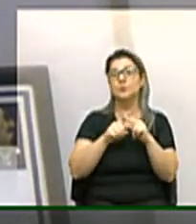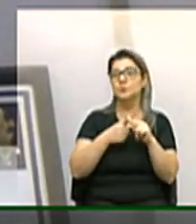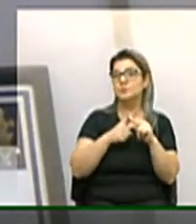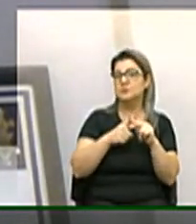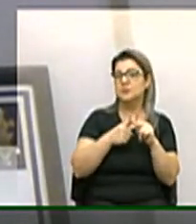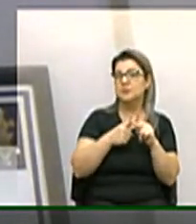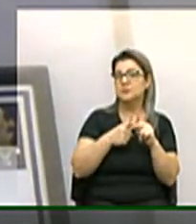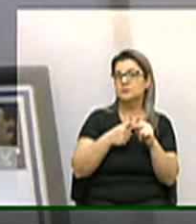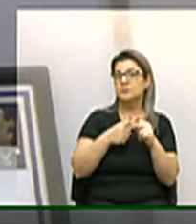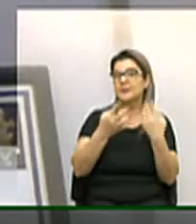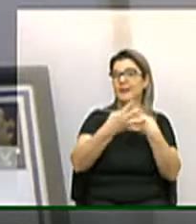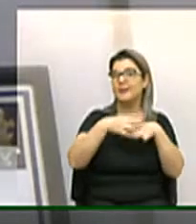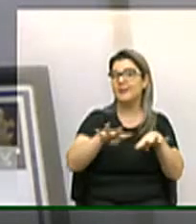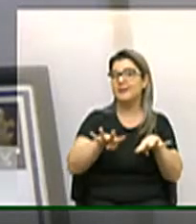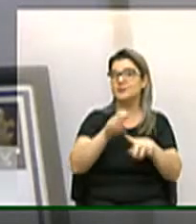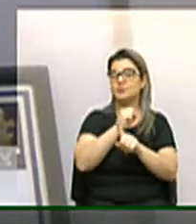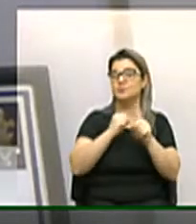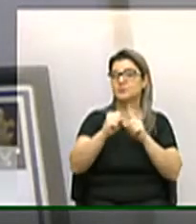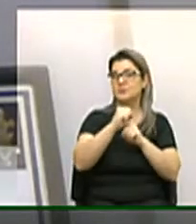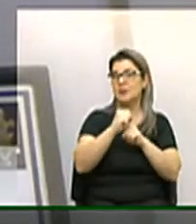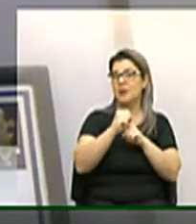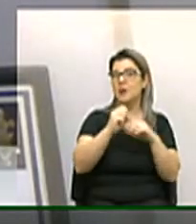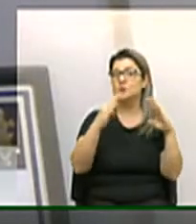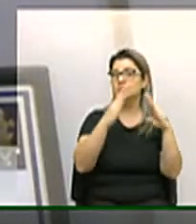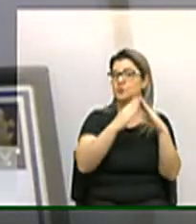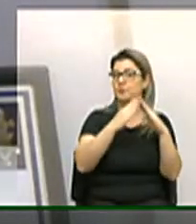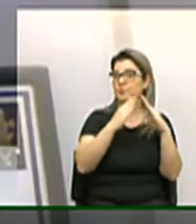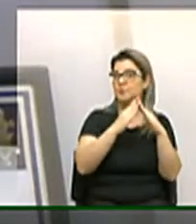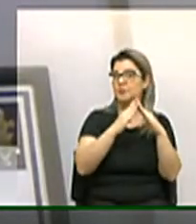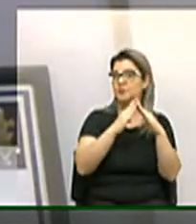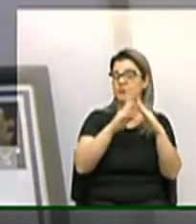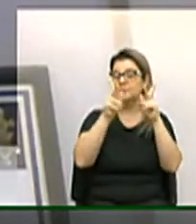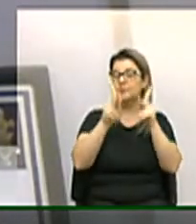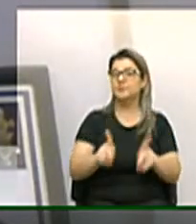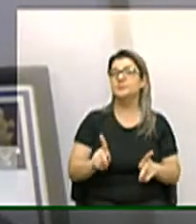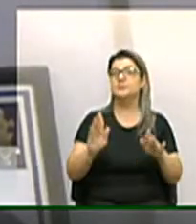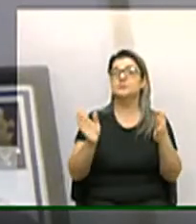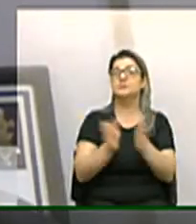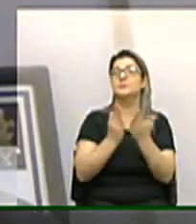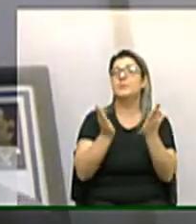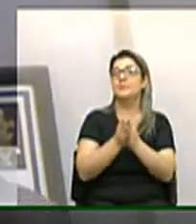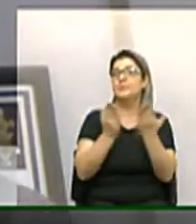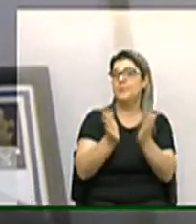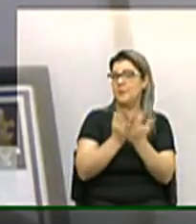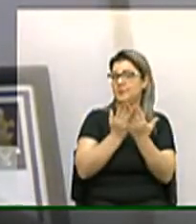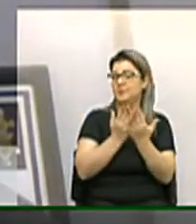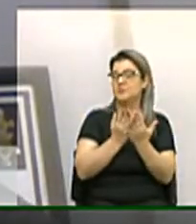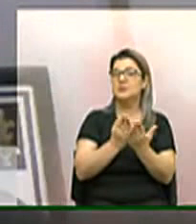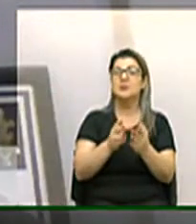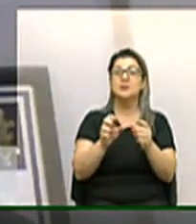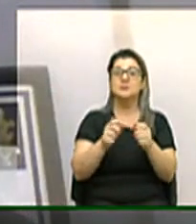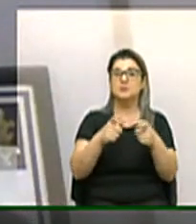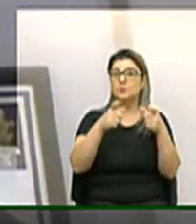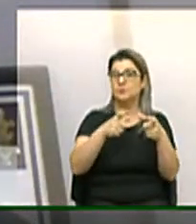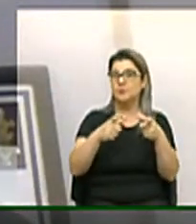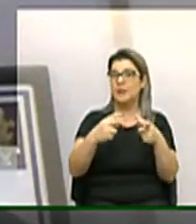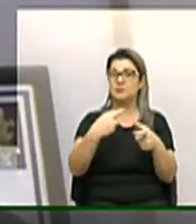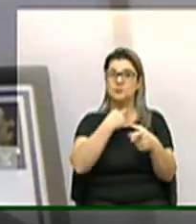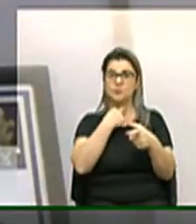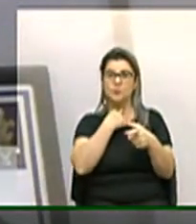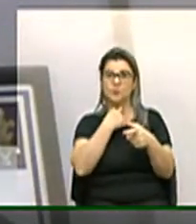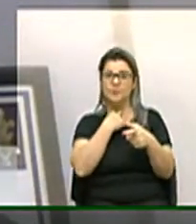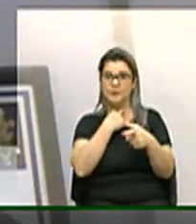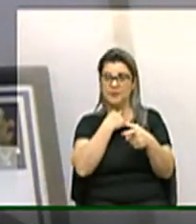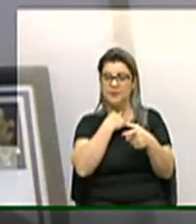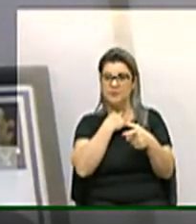consequentemente dialoga com a ideia de moradia para a população de baixa renda. São áreas já, obviamente, ocupadas. A realidade